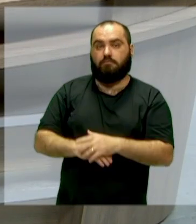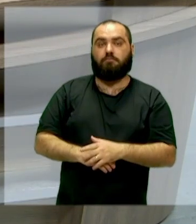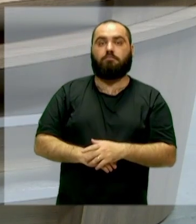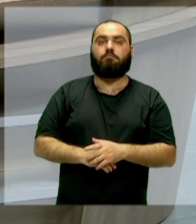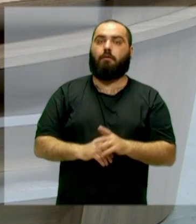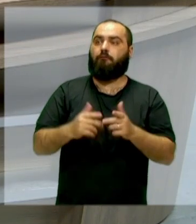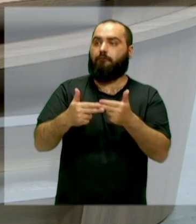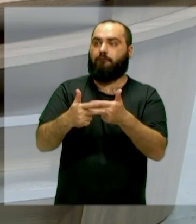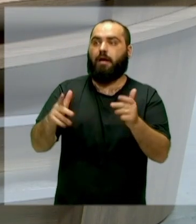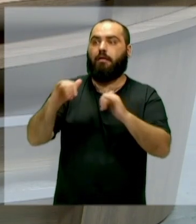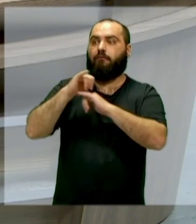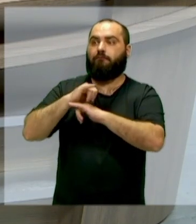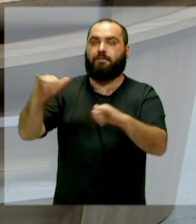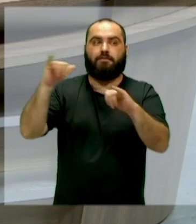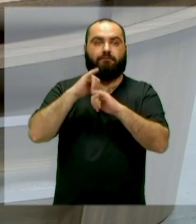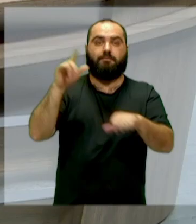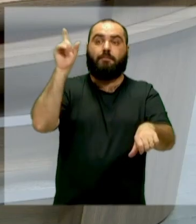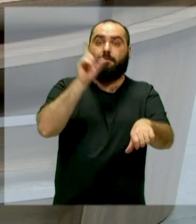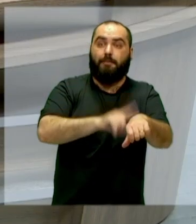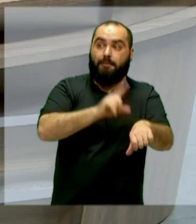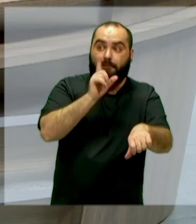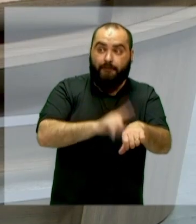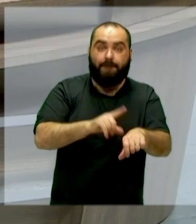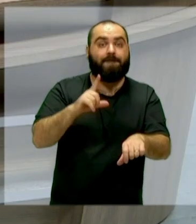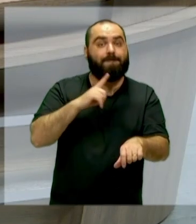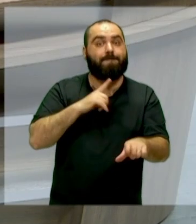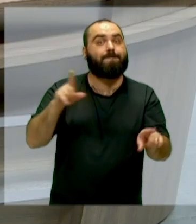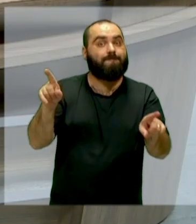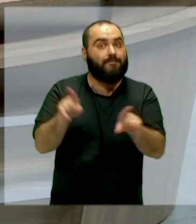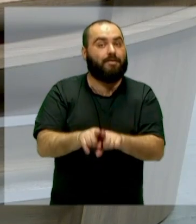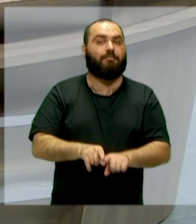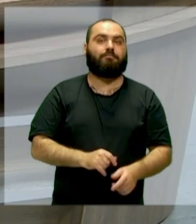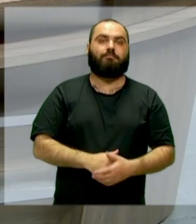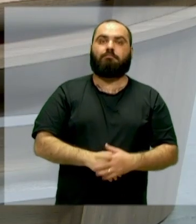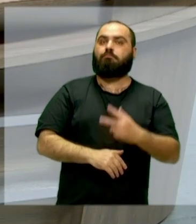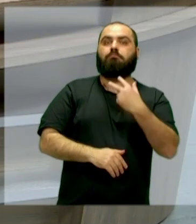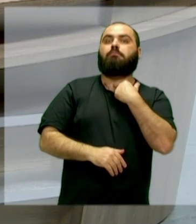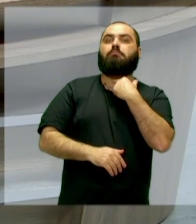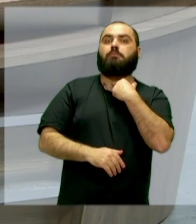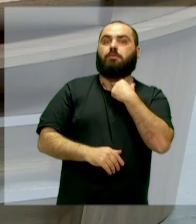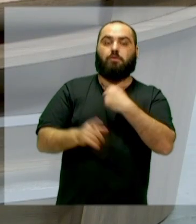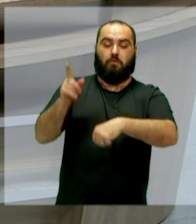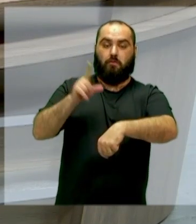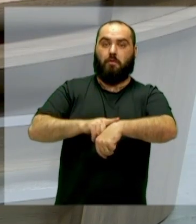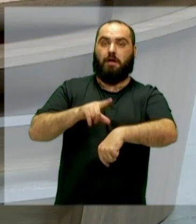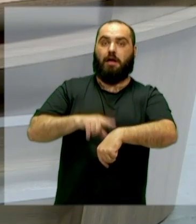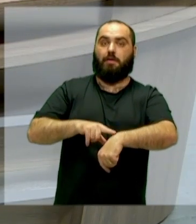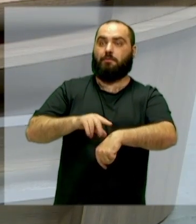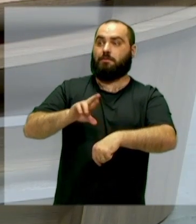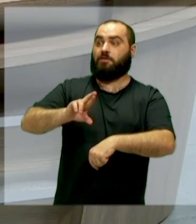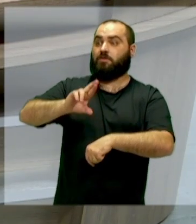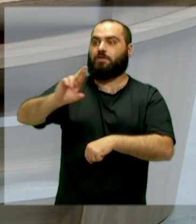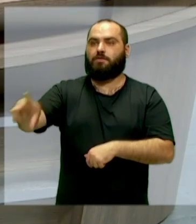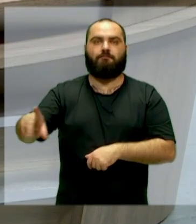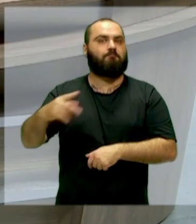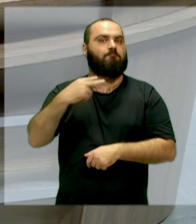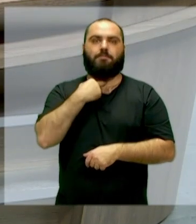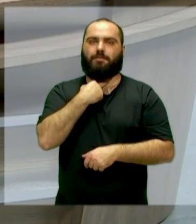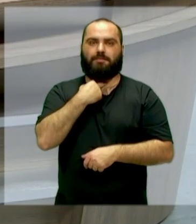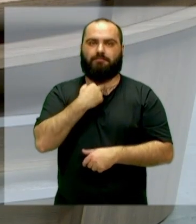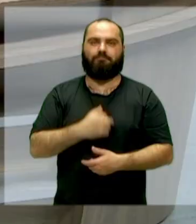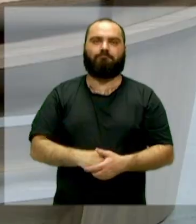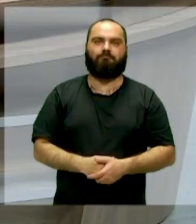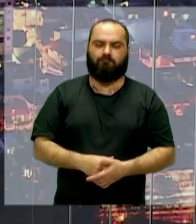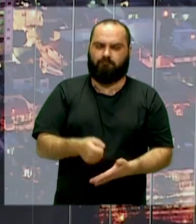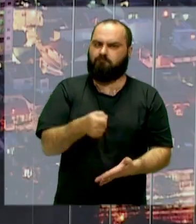tal e os horários tem horário também não pode colocar fora horário é muito é é é